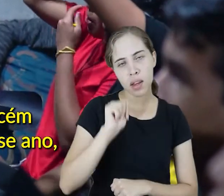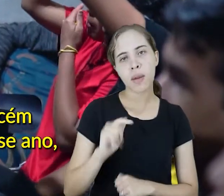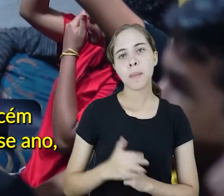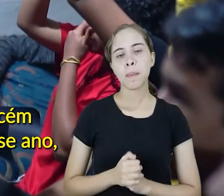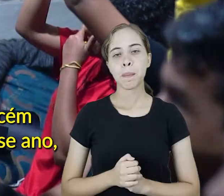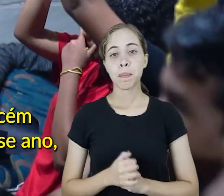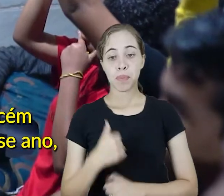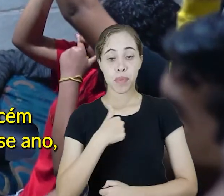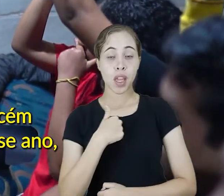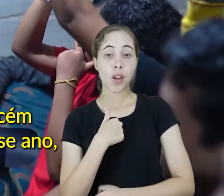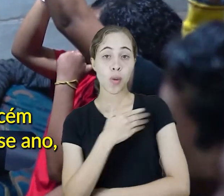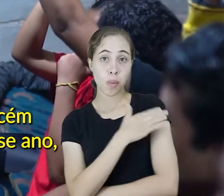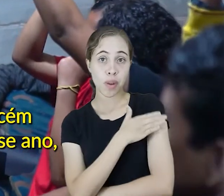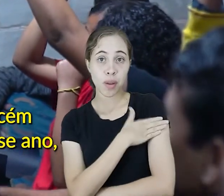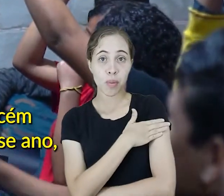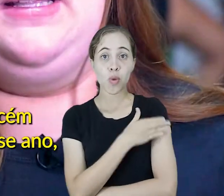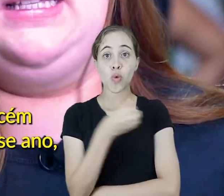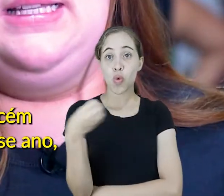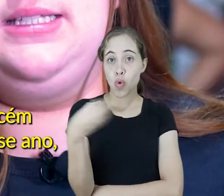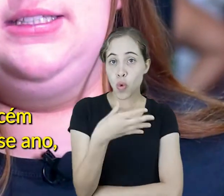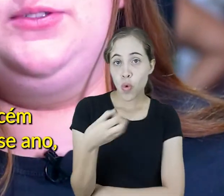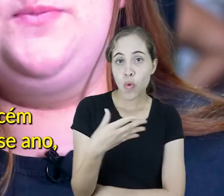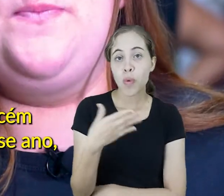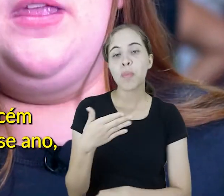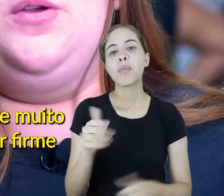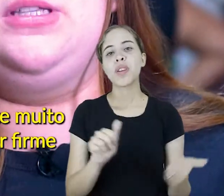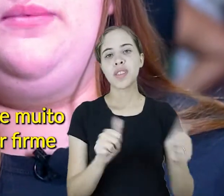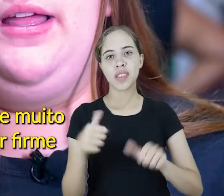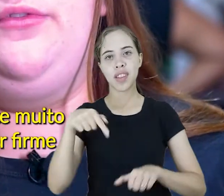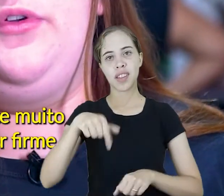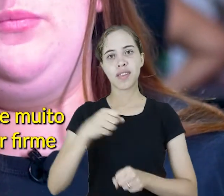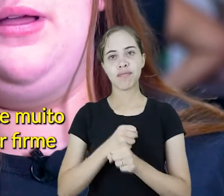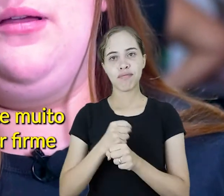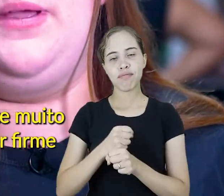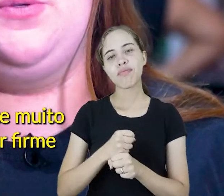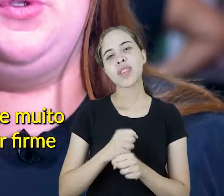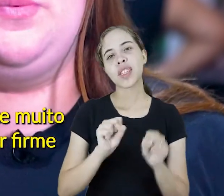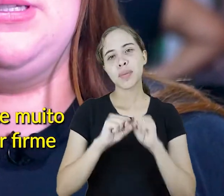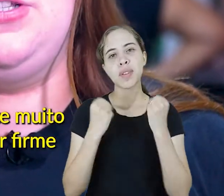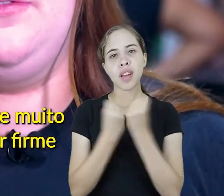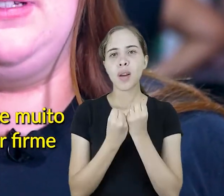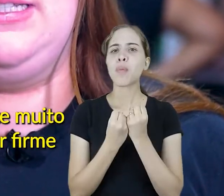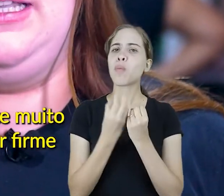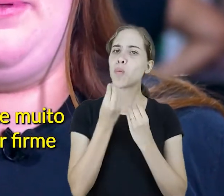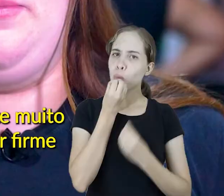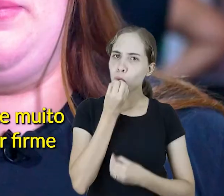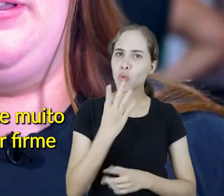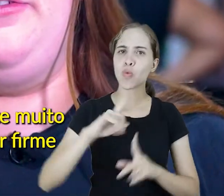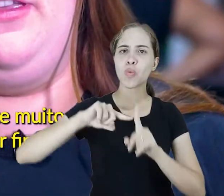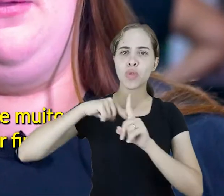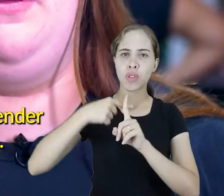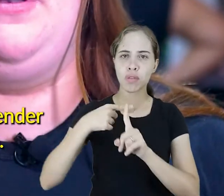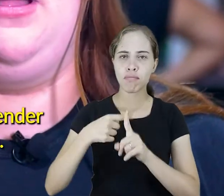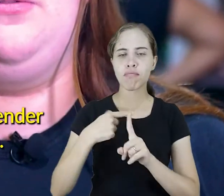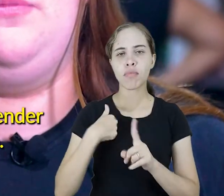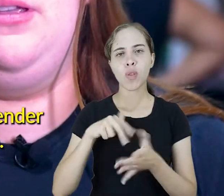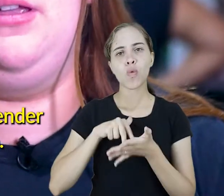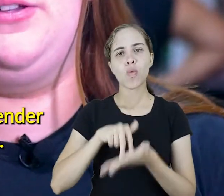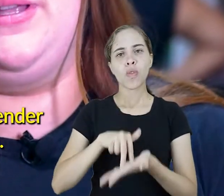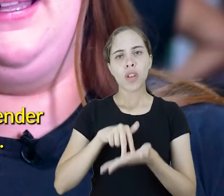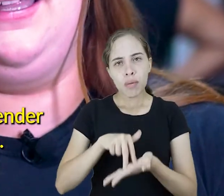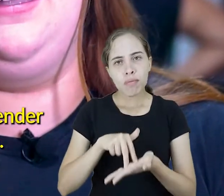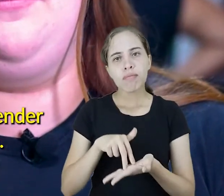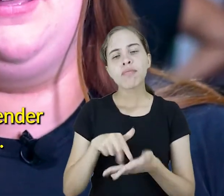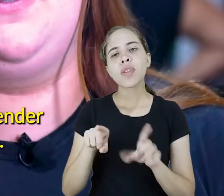membro recém-conversa, né, me batizei esse ano. O seminário foi uma parte muito positiva, assim, né, para me manter firme, para